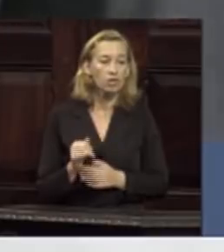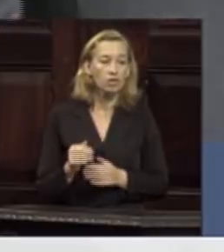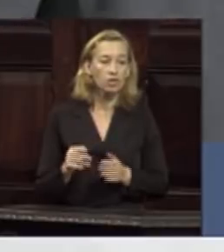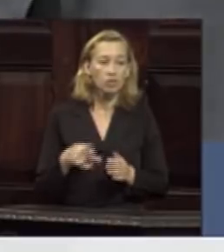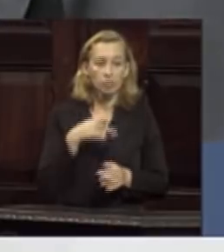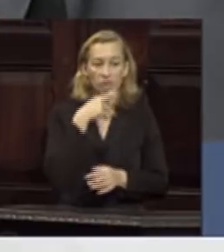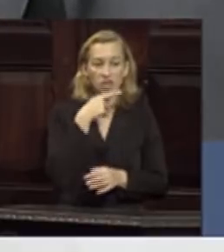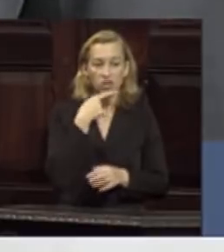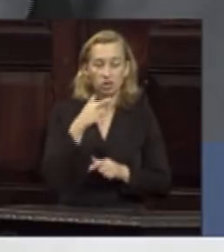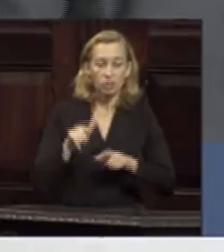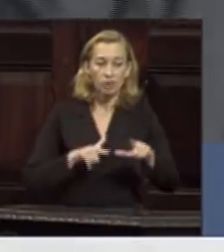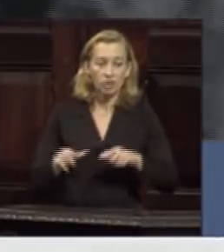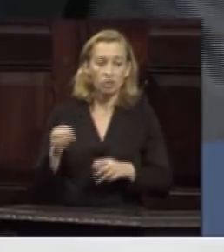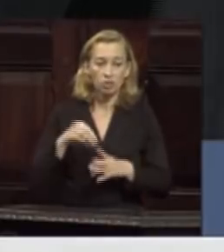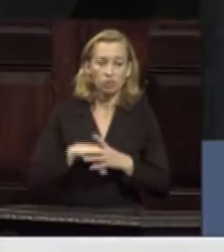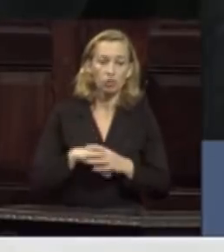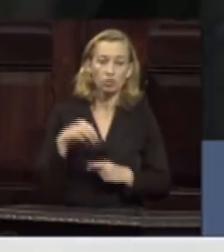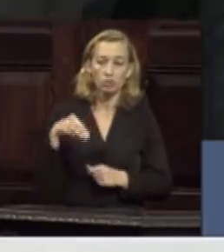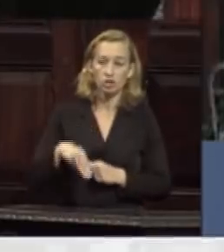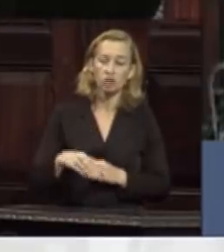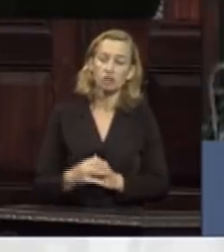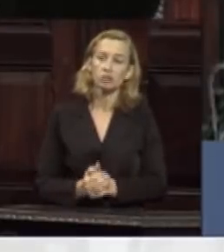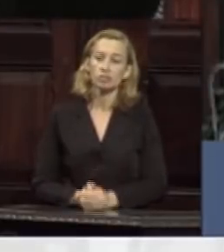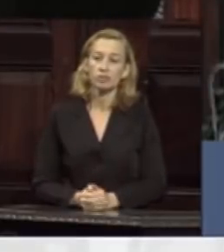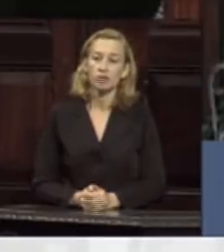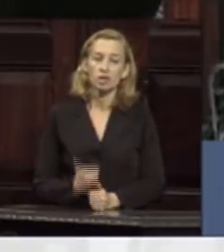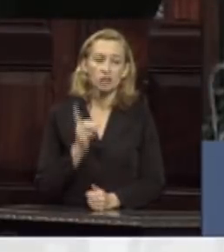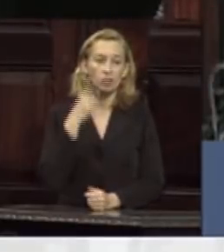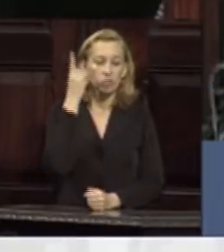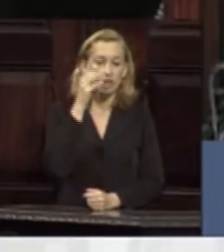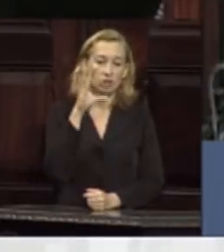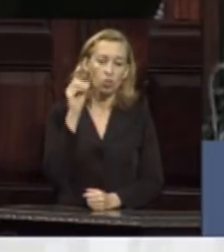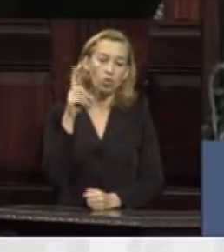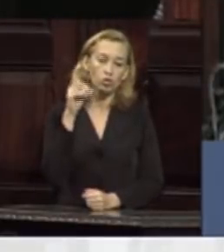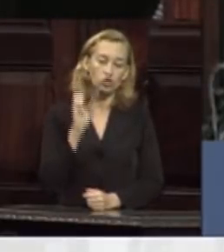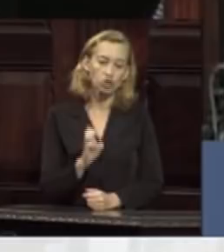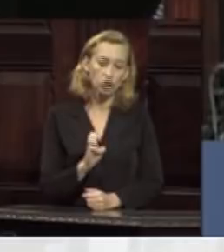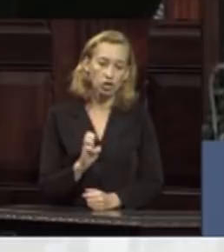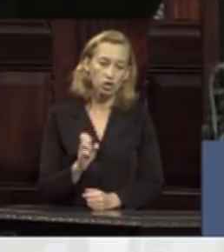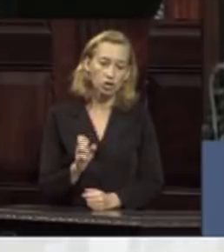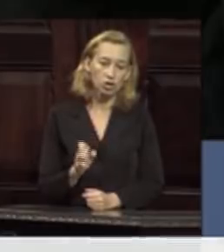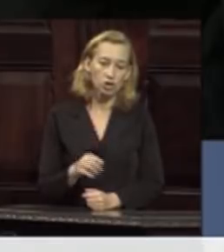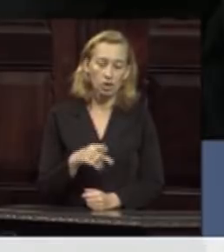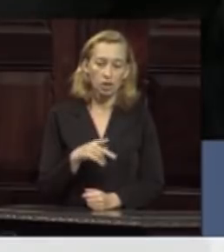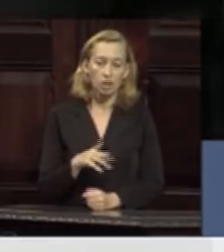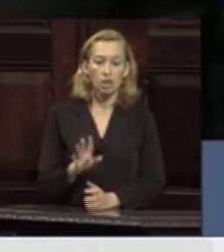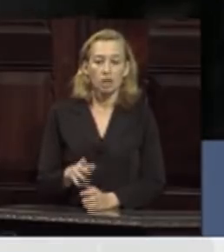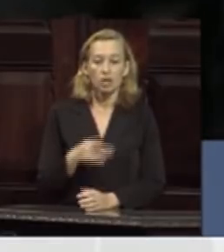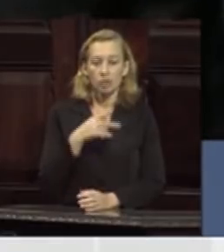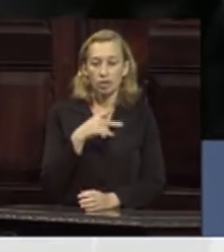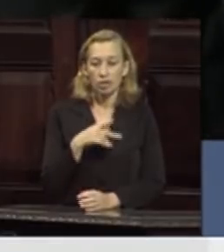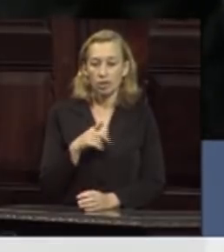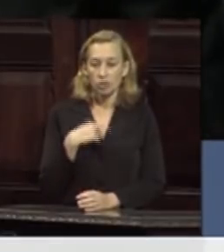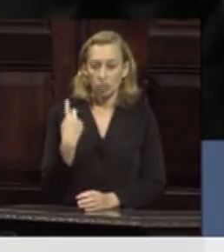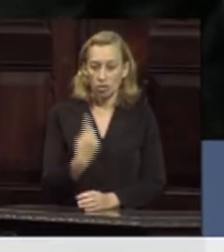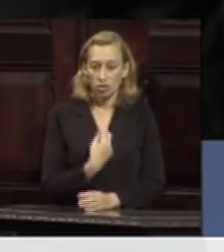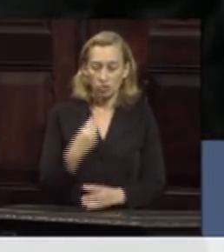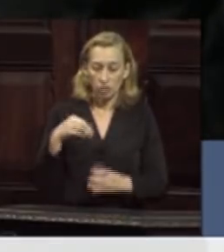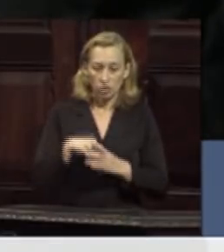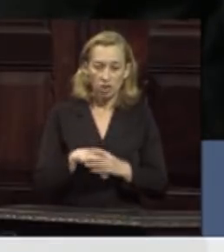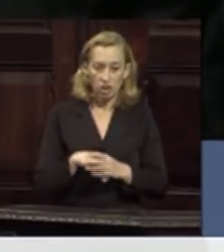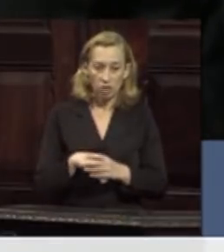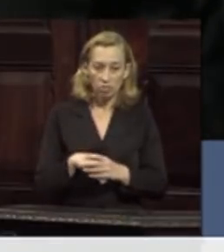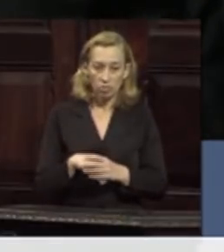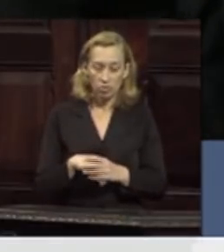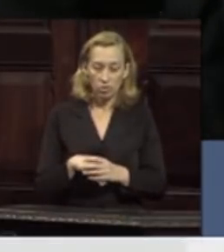Trabalhadores encaminha o voto sim. Deputado Conte Bittencourt. Senhor presidente, nós votamos favorável ao projeto, mas